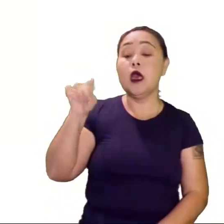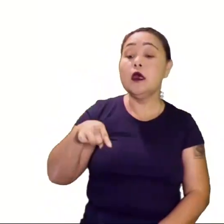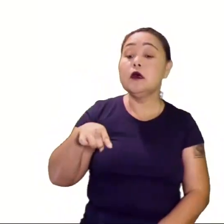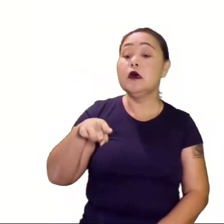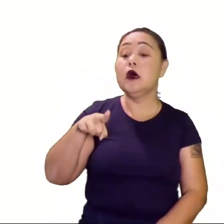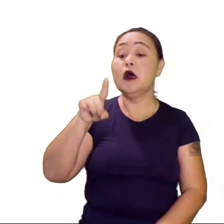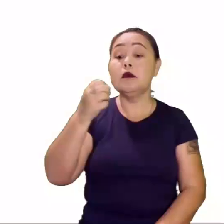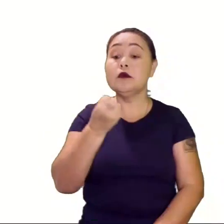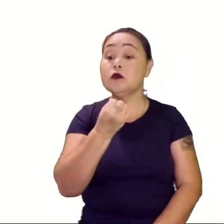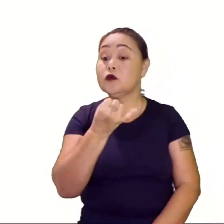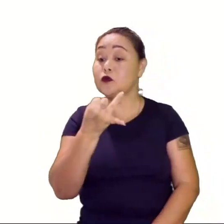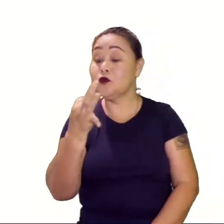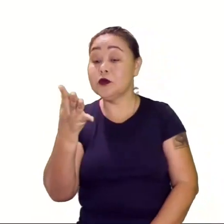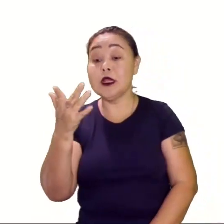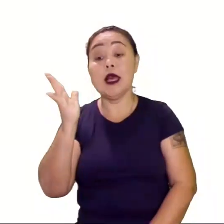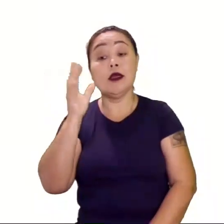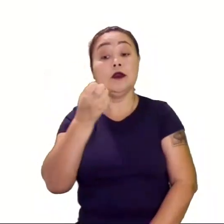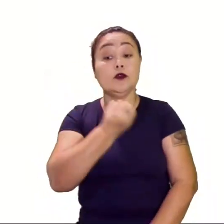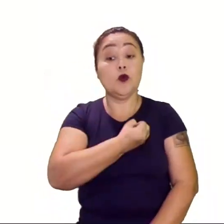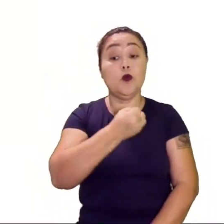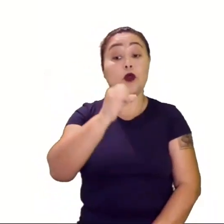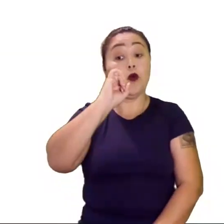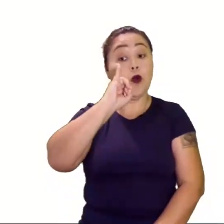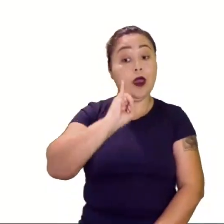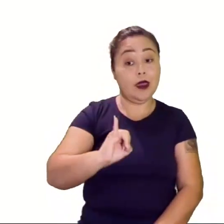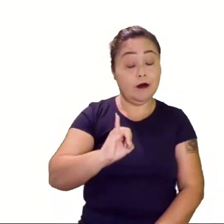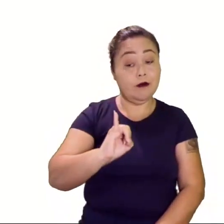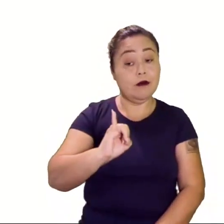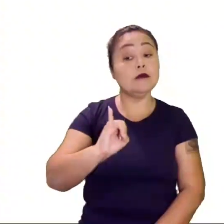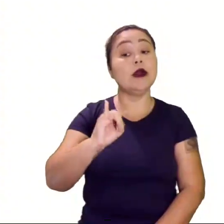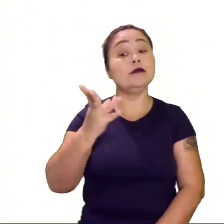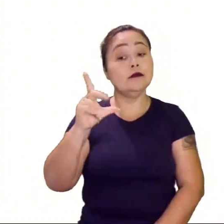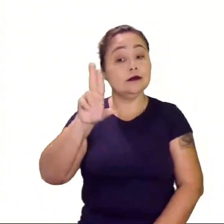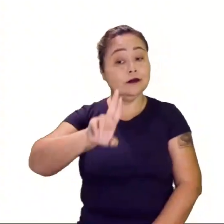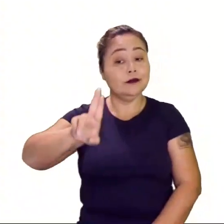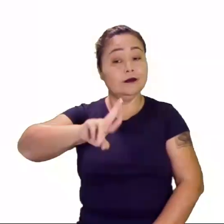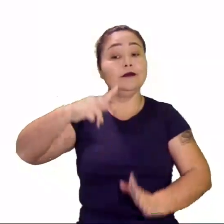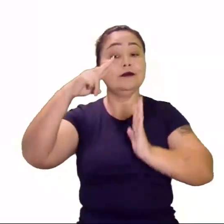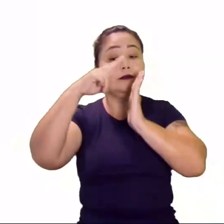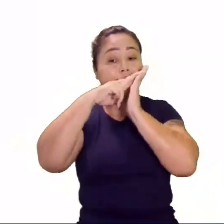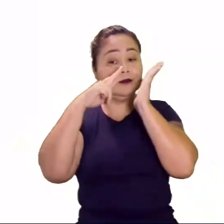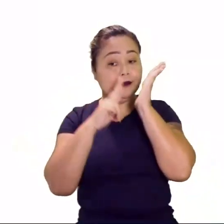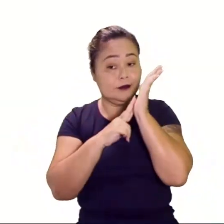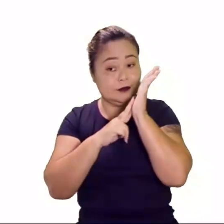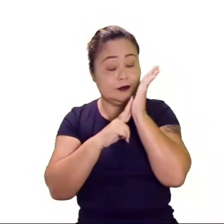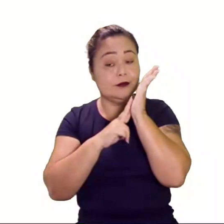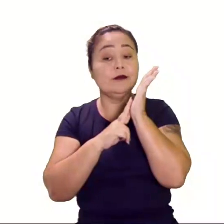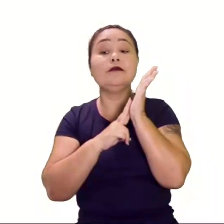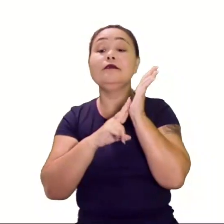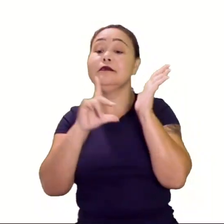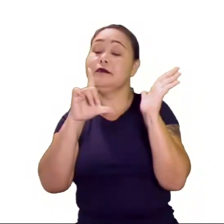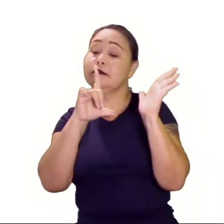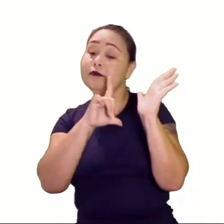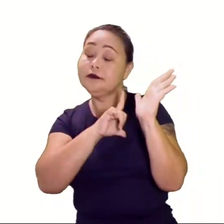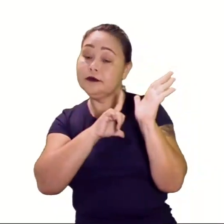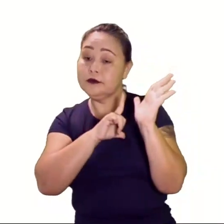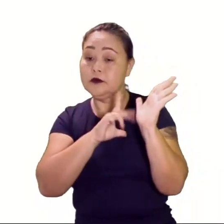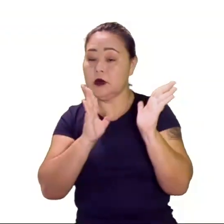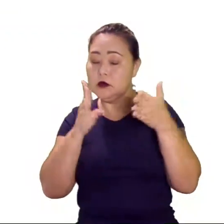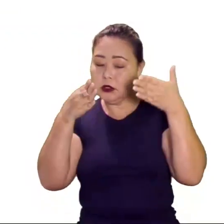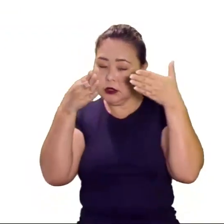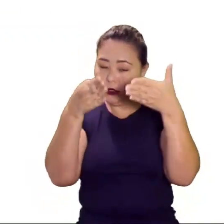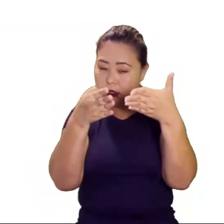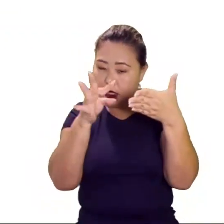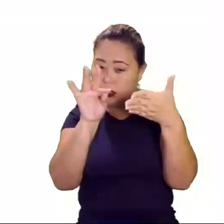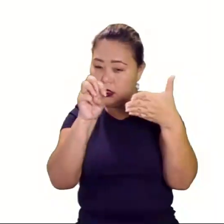quantidade ímpar, e aí entra aquela regra que nós explicamos para vocês. Na quantidade ímpar, nós pegamos o termo central,